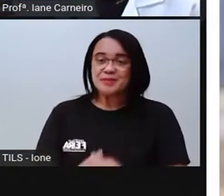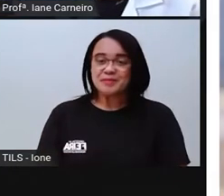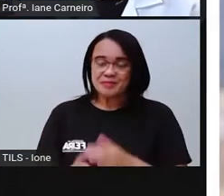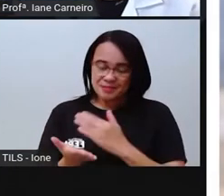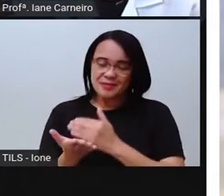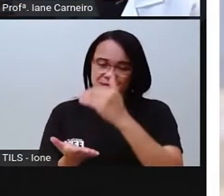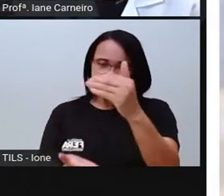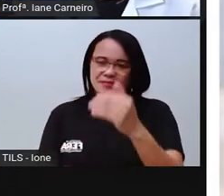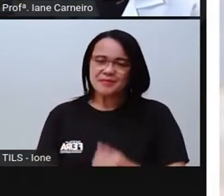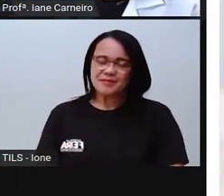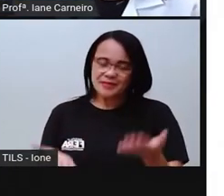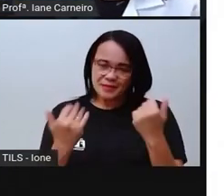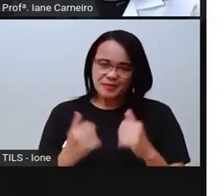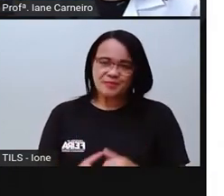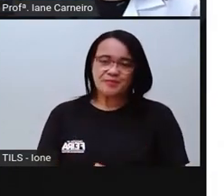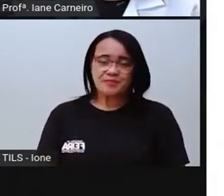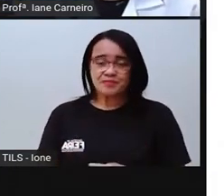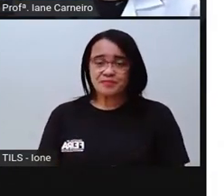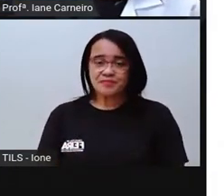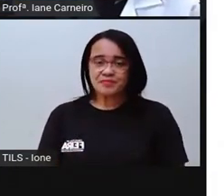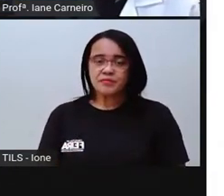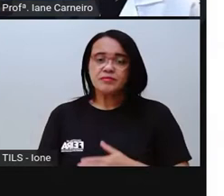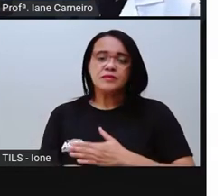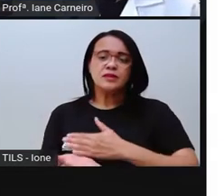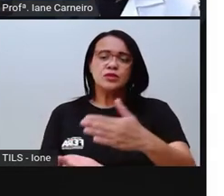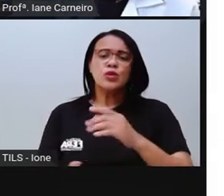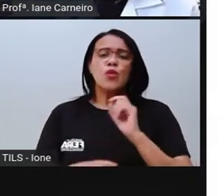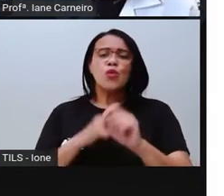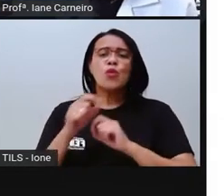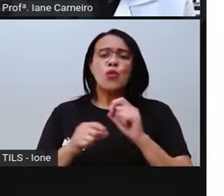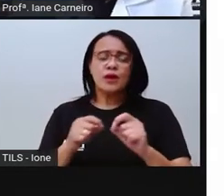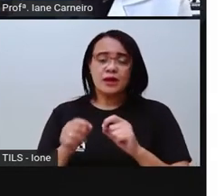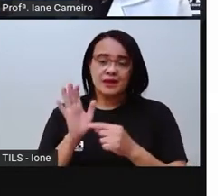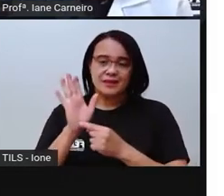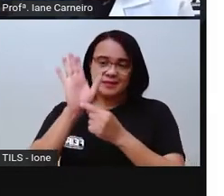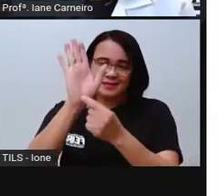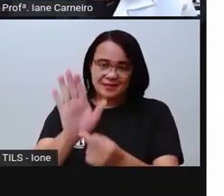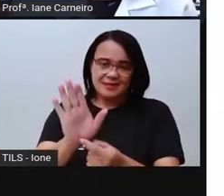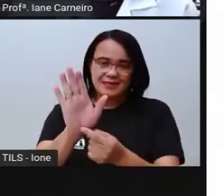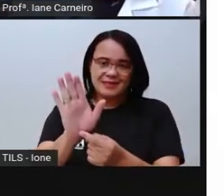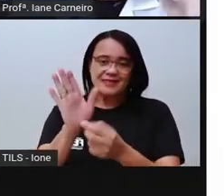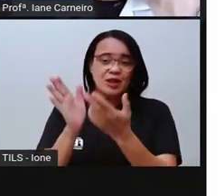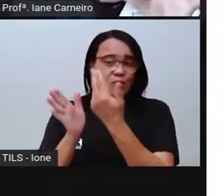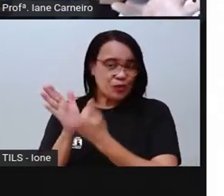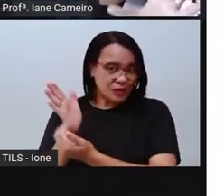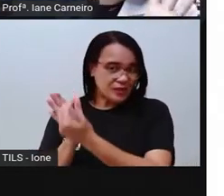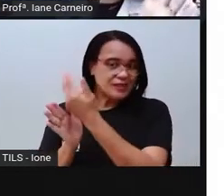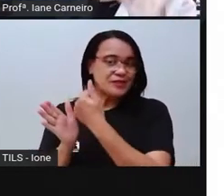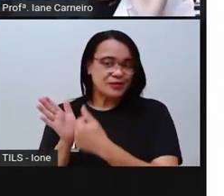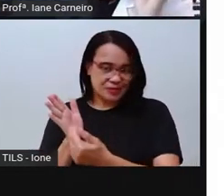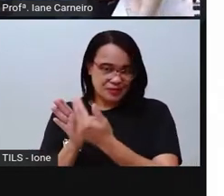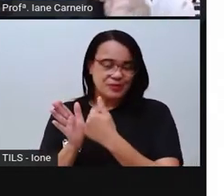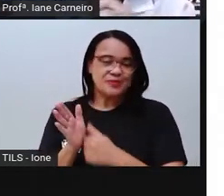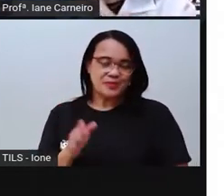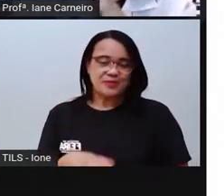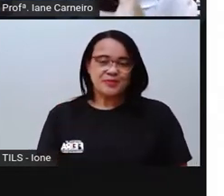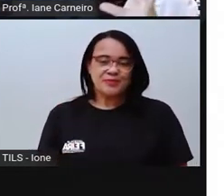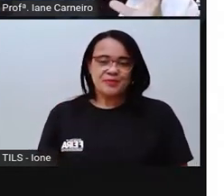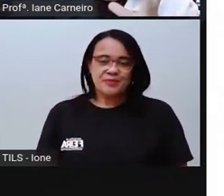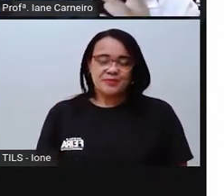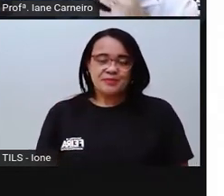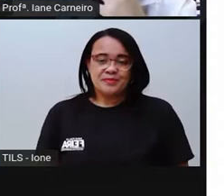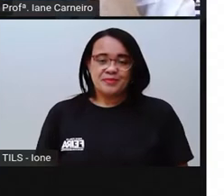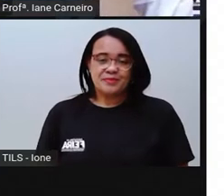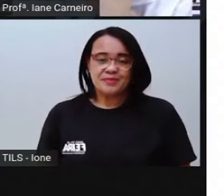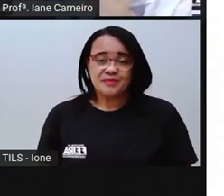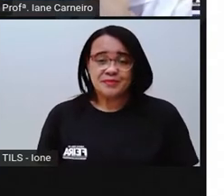lá. Para começar, né? A Pro já apresentou o livro para vocês, mas a gente agora, a Pro vai colocar aí na tela para vocês verem